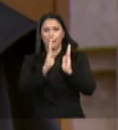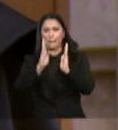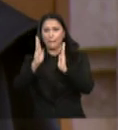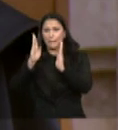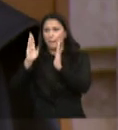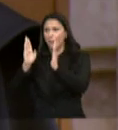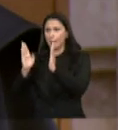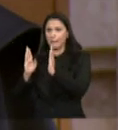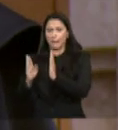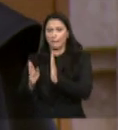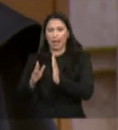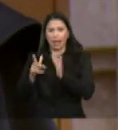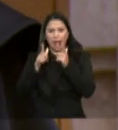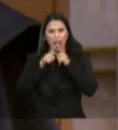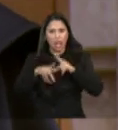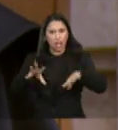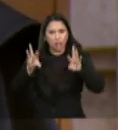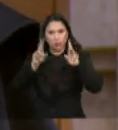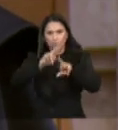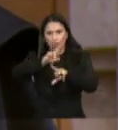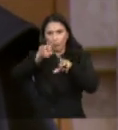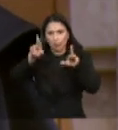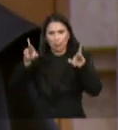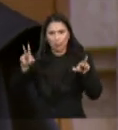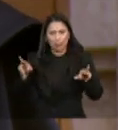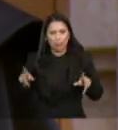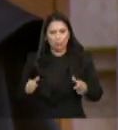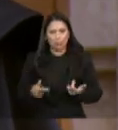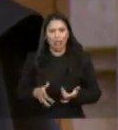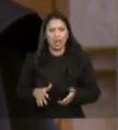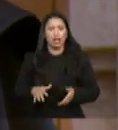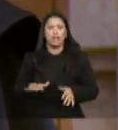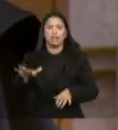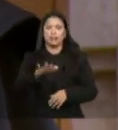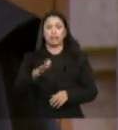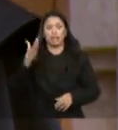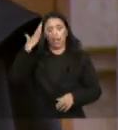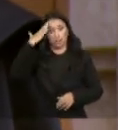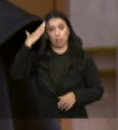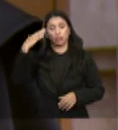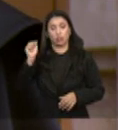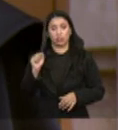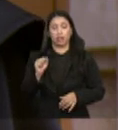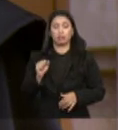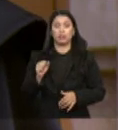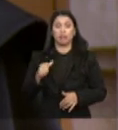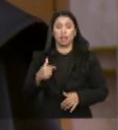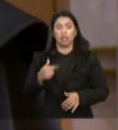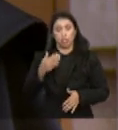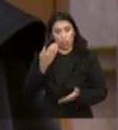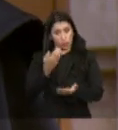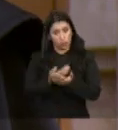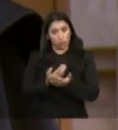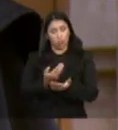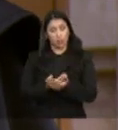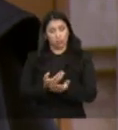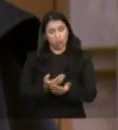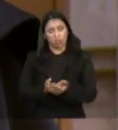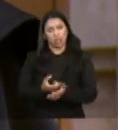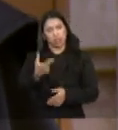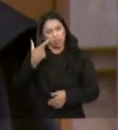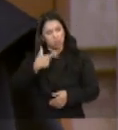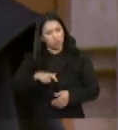volumes em todas as línguas e nas mais diversas áreas do Saber estudante sou nada mais mal sabedor